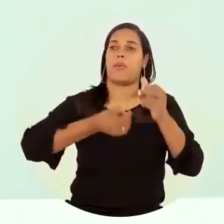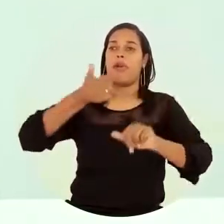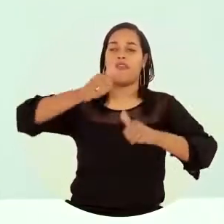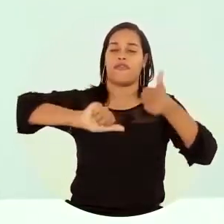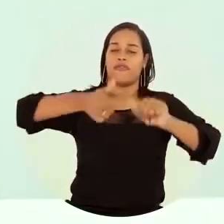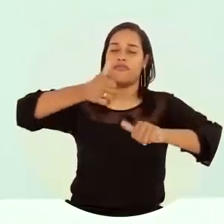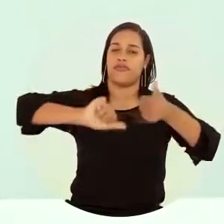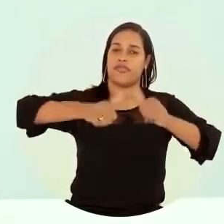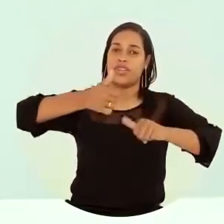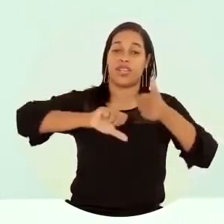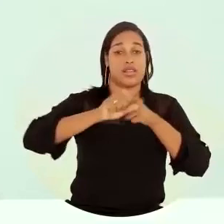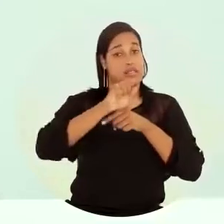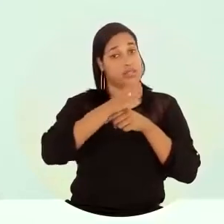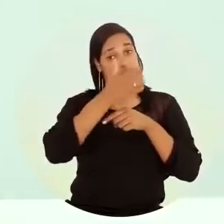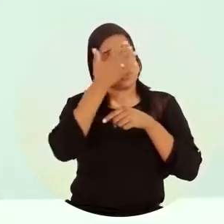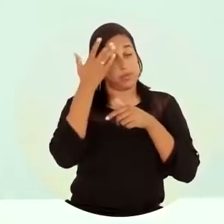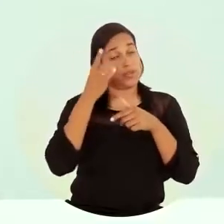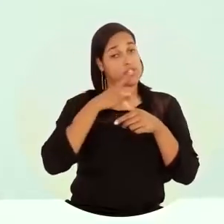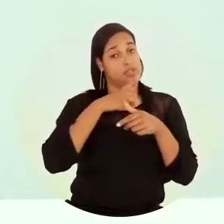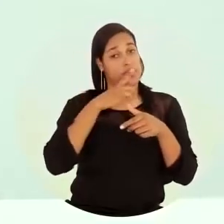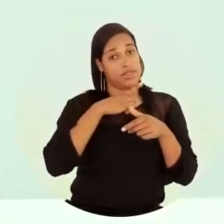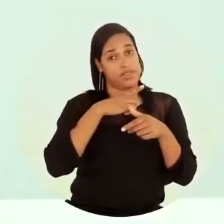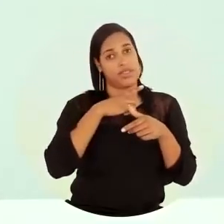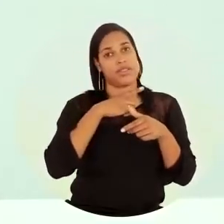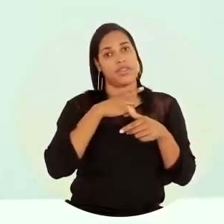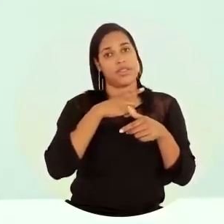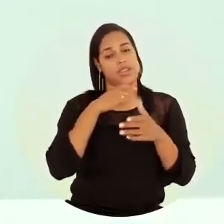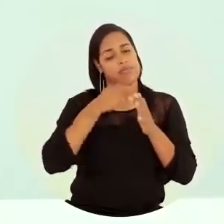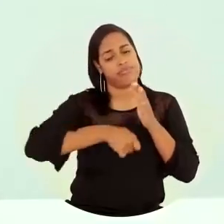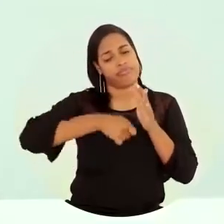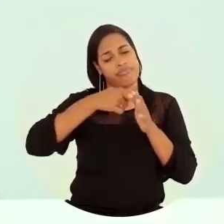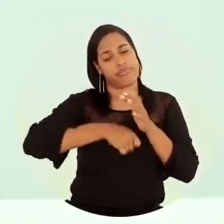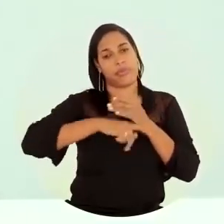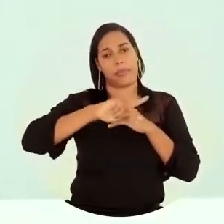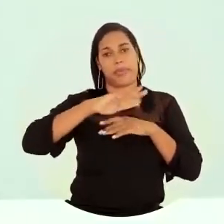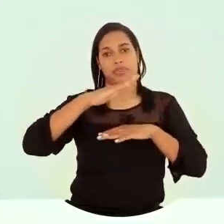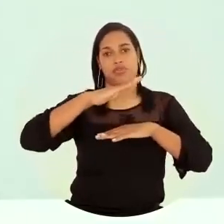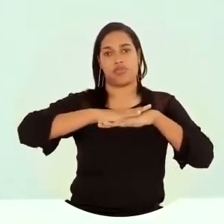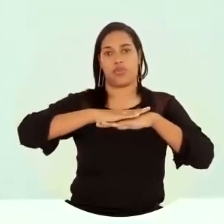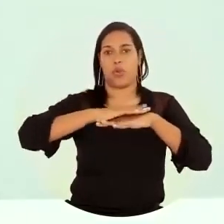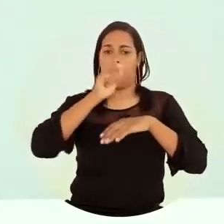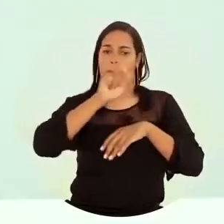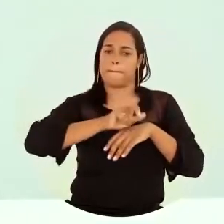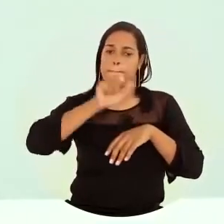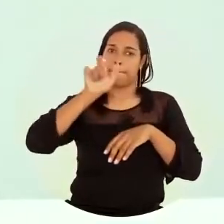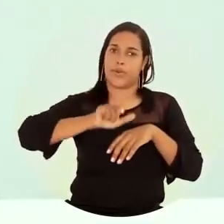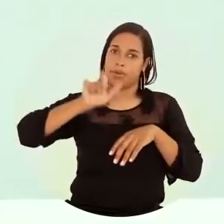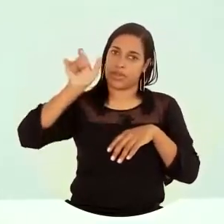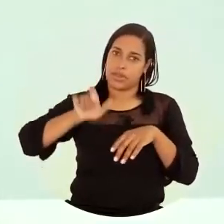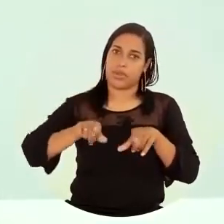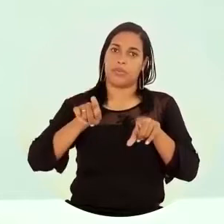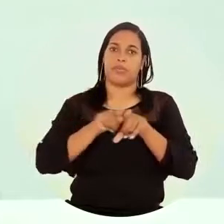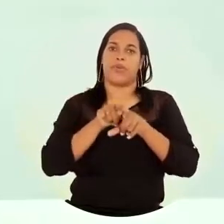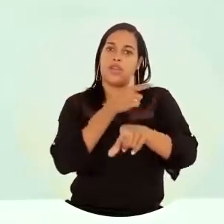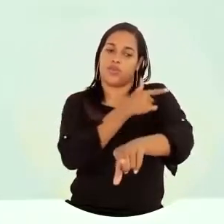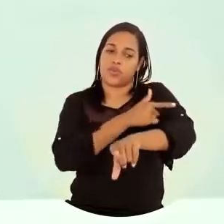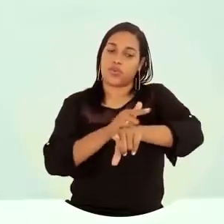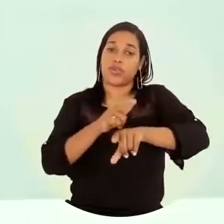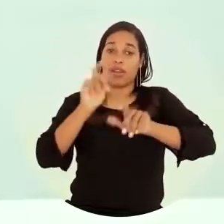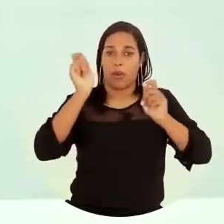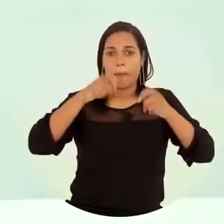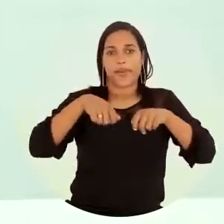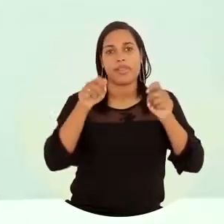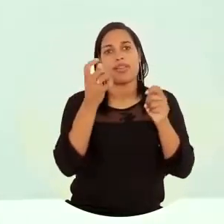ela habilitou, que ela desenvolveu como importantes para ela. Ou ela pode escolher avaliar pessoas por objetivos.